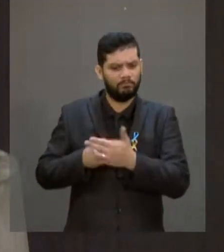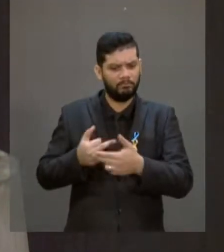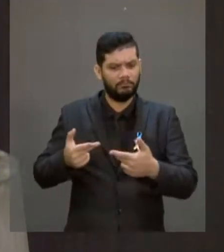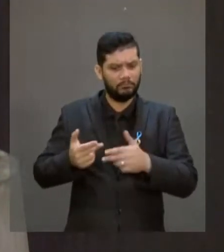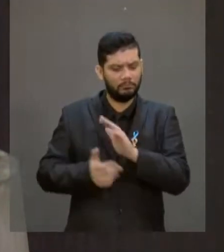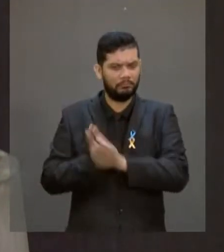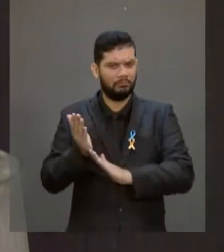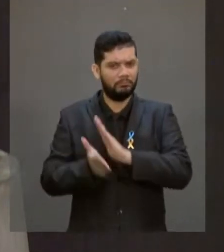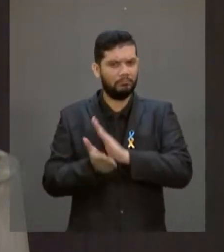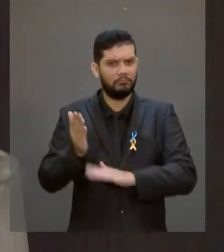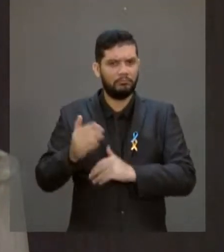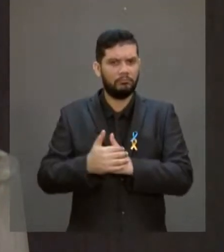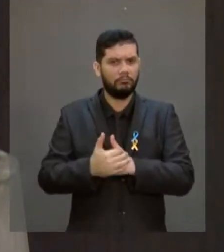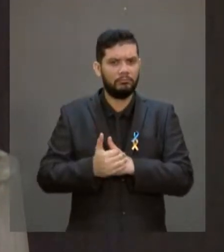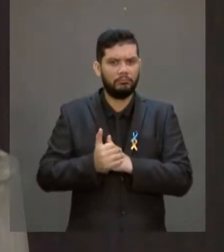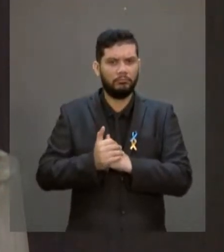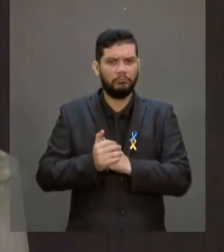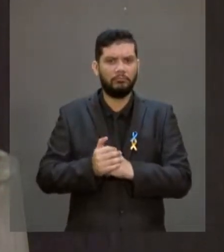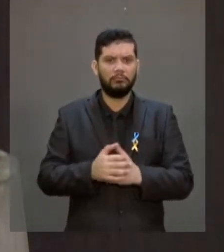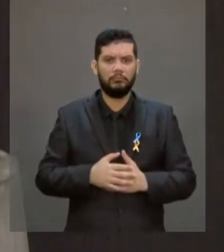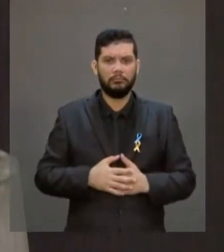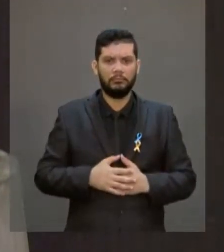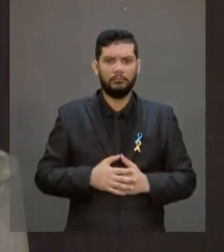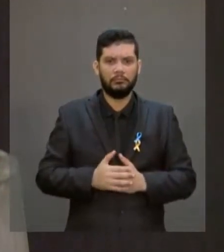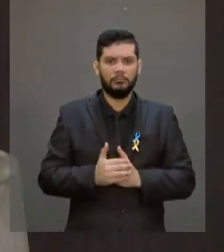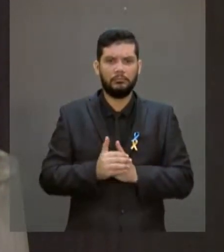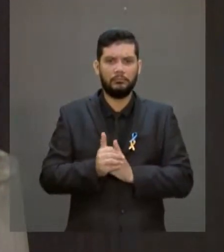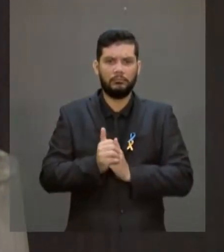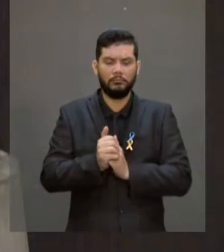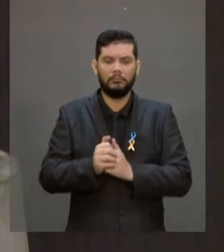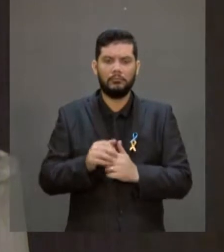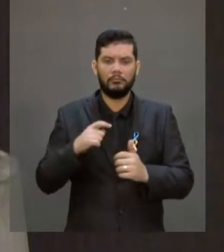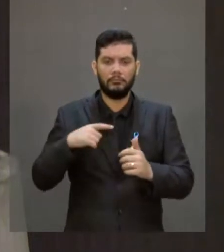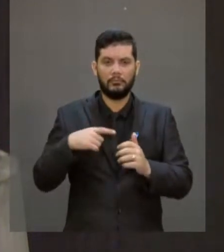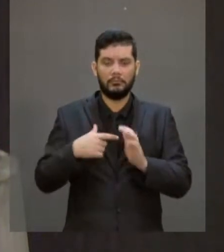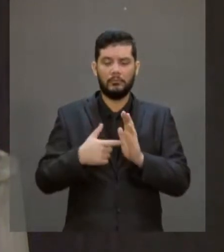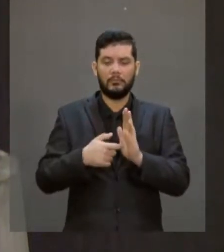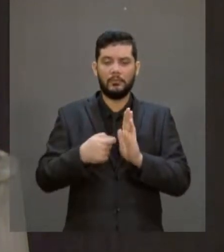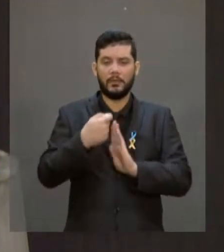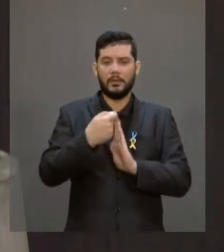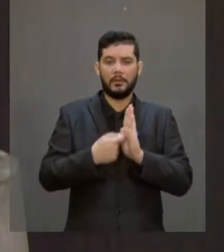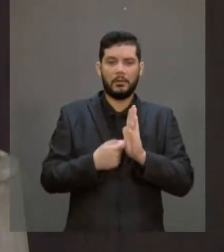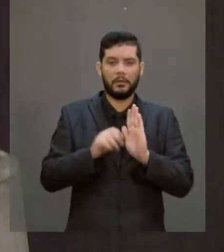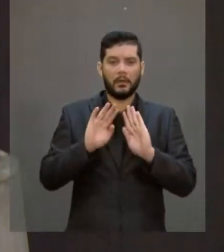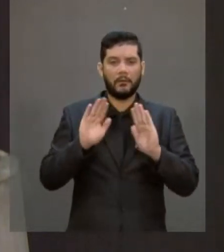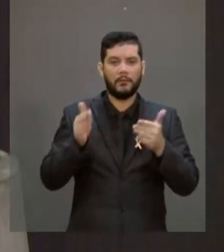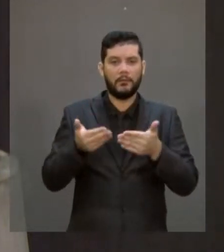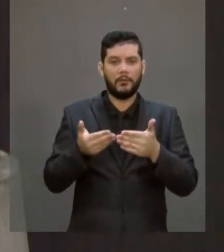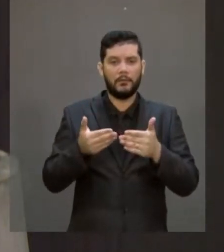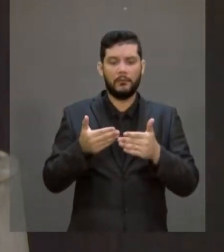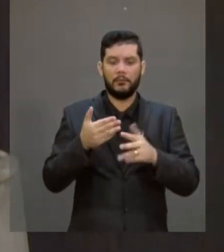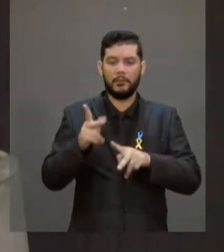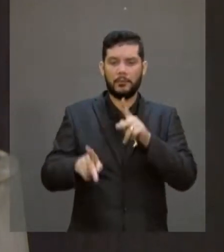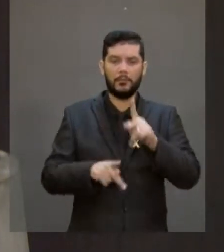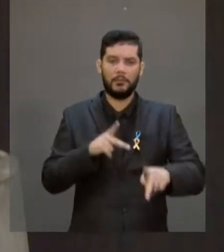Eu tenho em minhas mãos uma carta do Fórum Popular de Segurança Pública, em que o Fórum Popular de